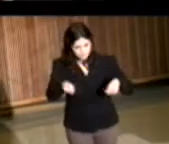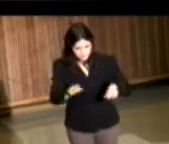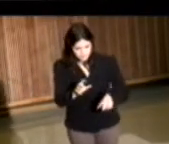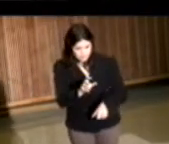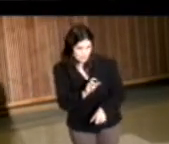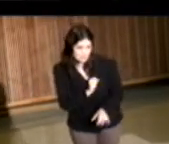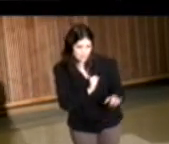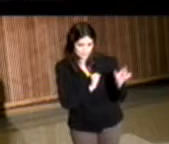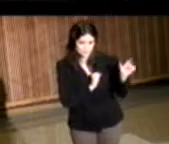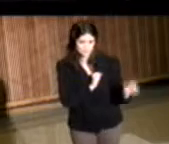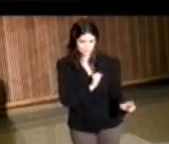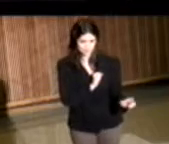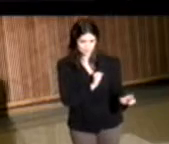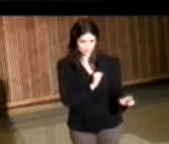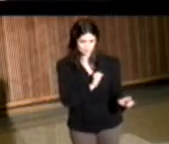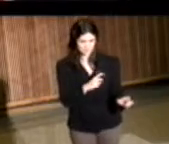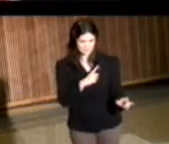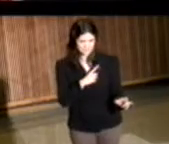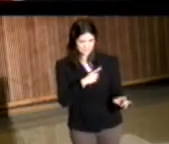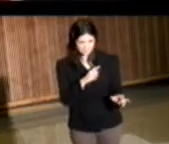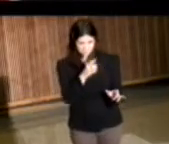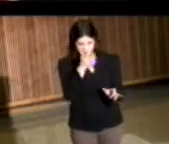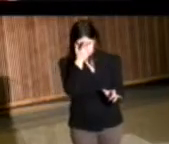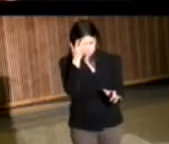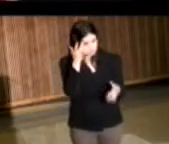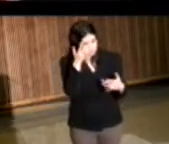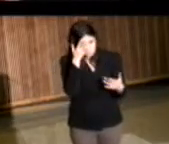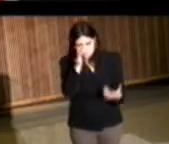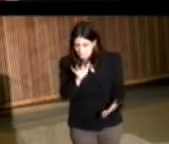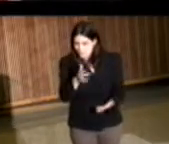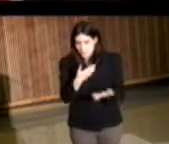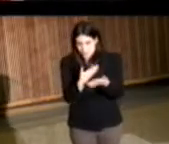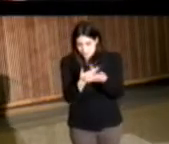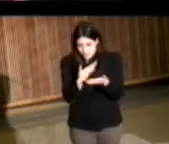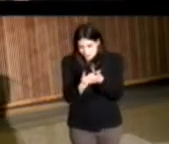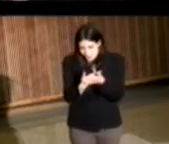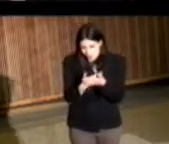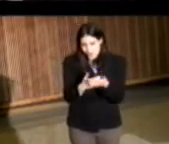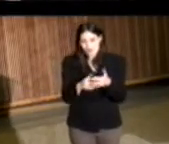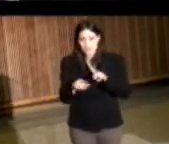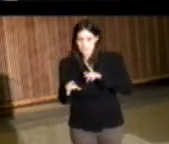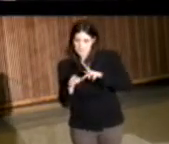Tem alguém que é o espinho na tua carne?